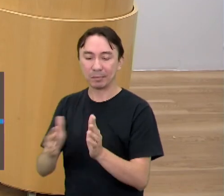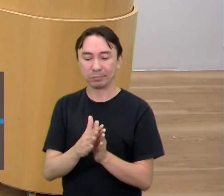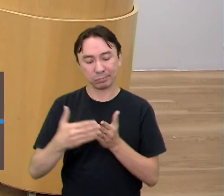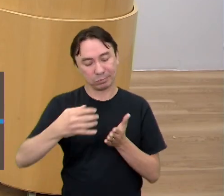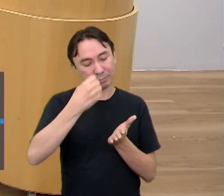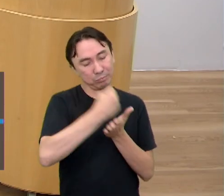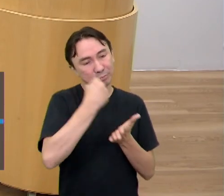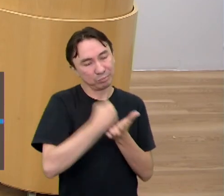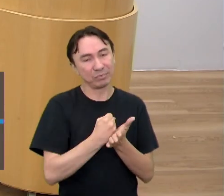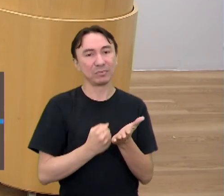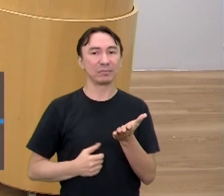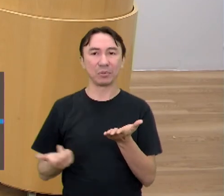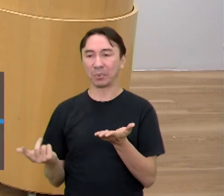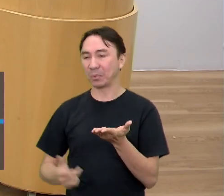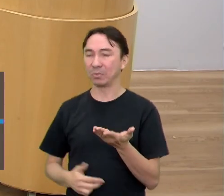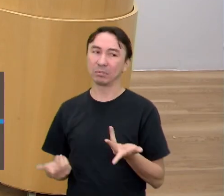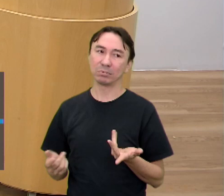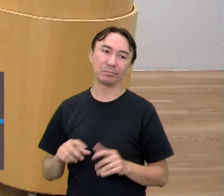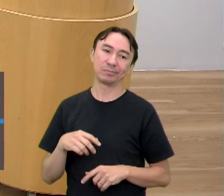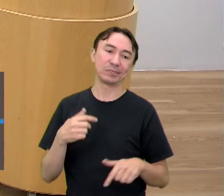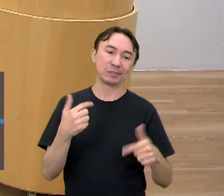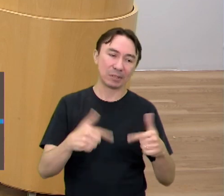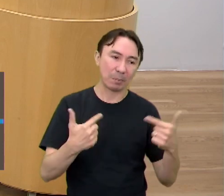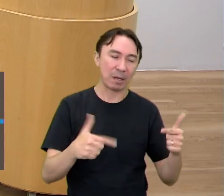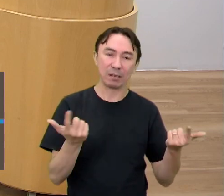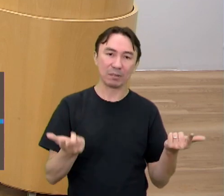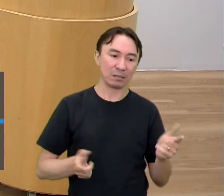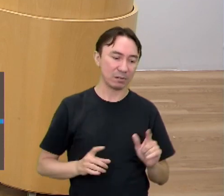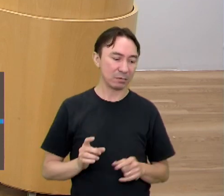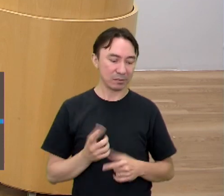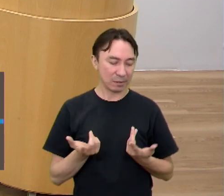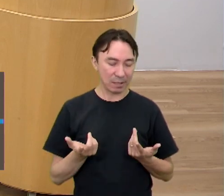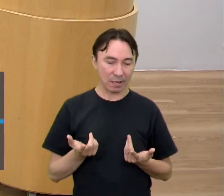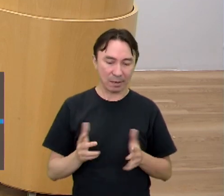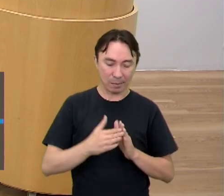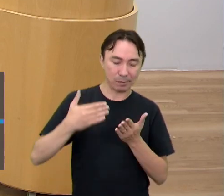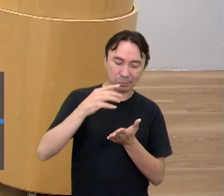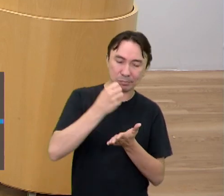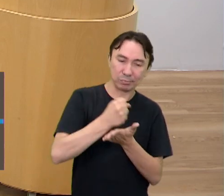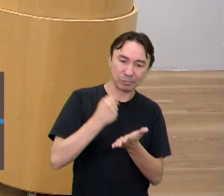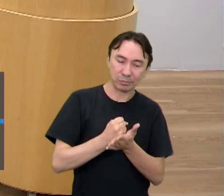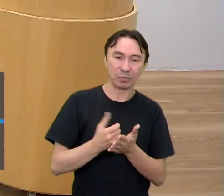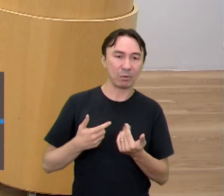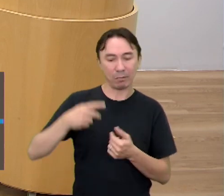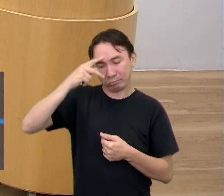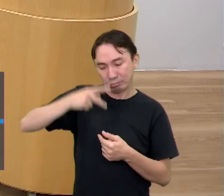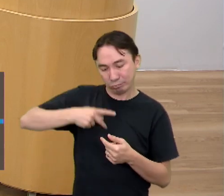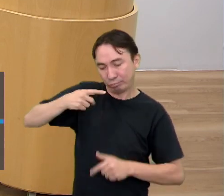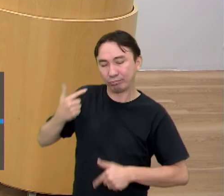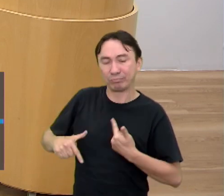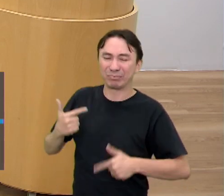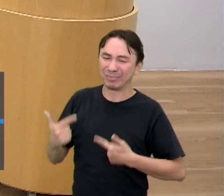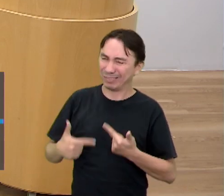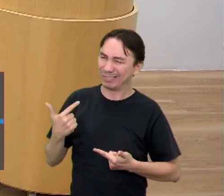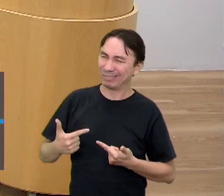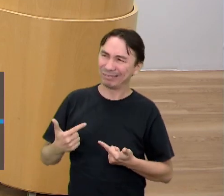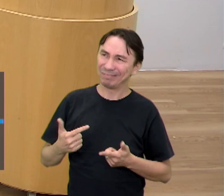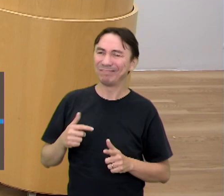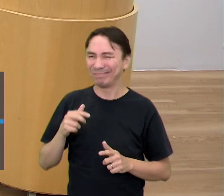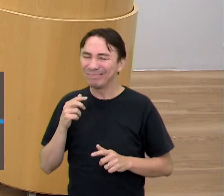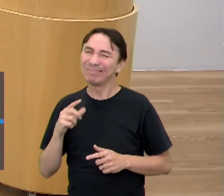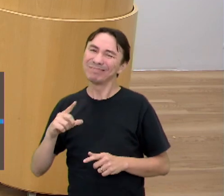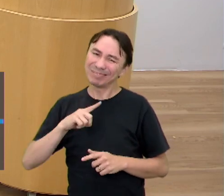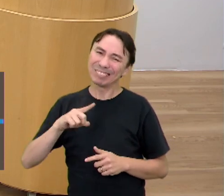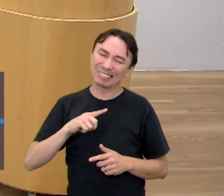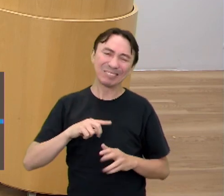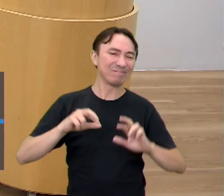tem um monte de questões aí que regem essa questão do empregado, do empregador, do cara que está